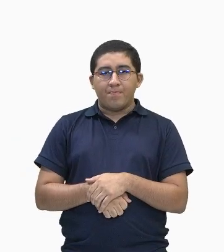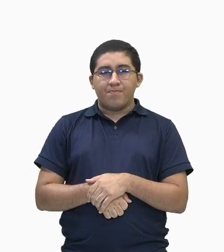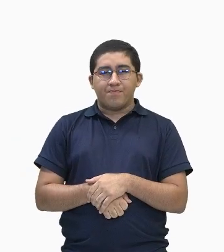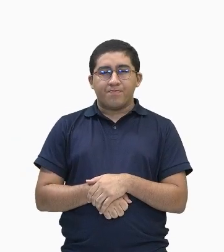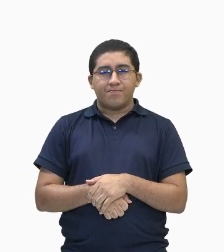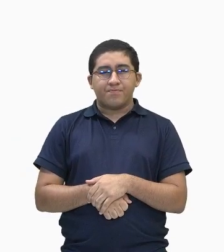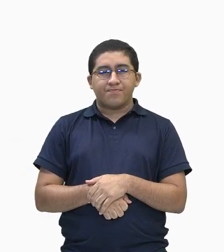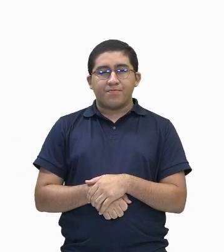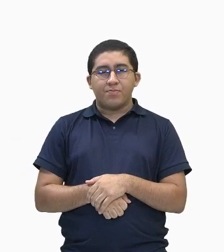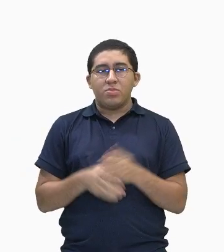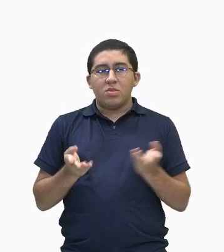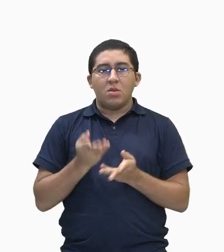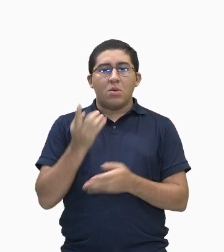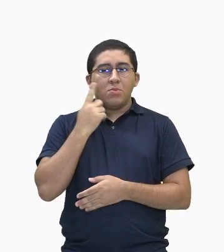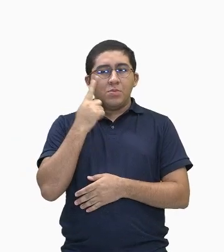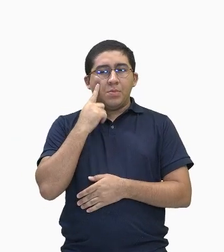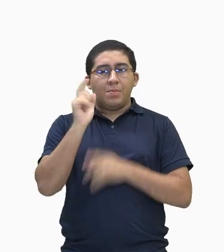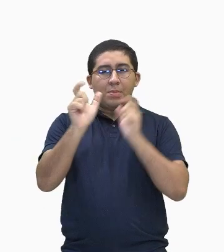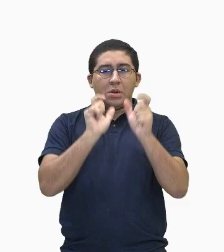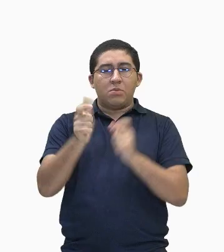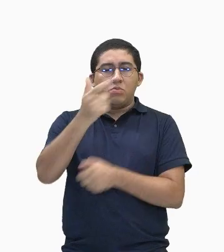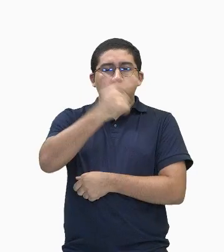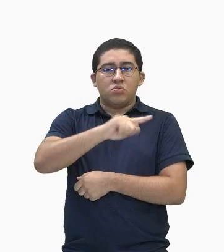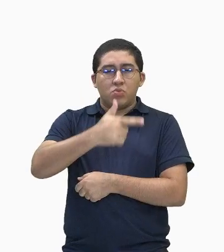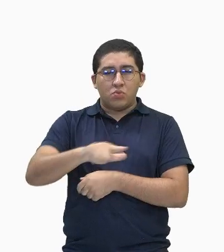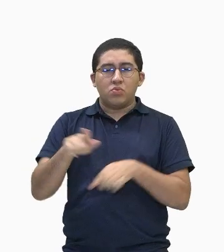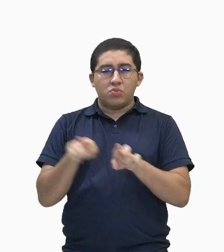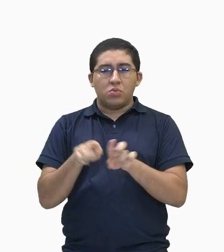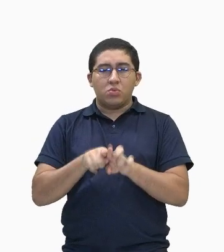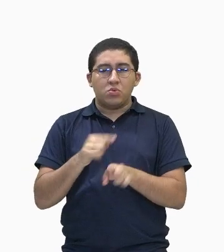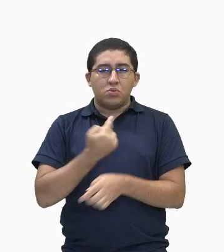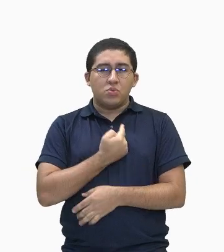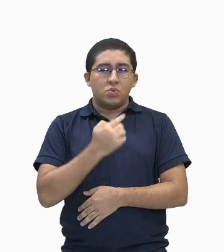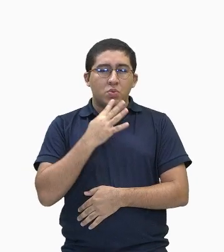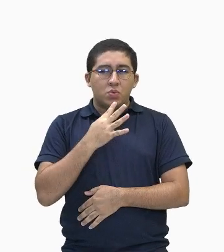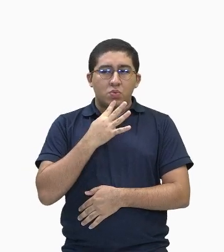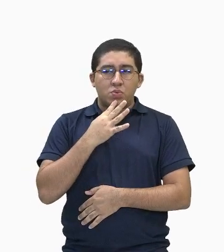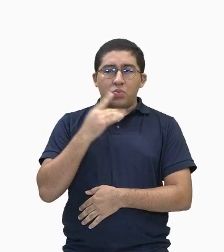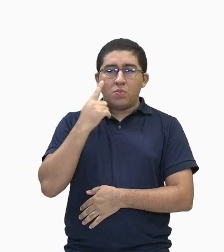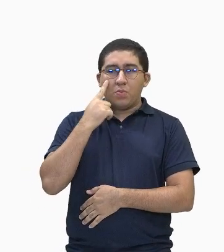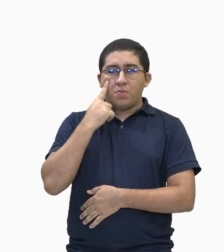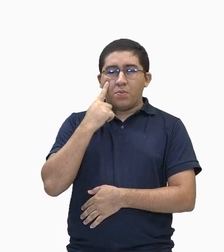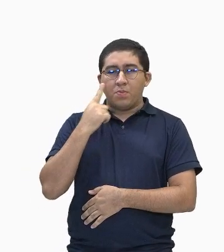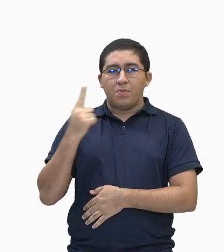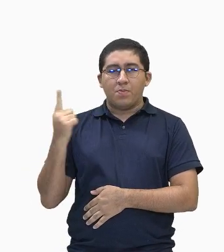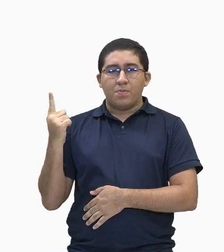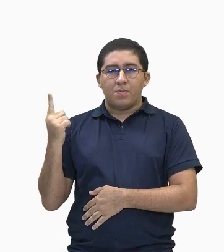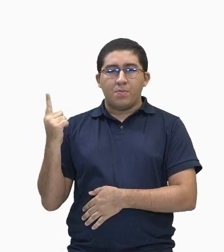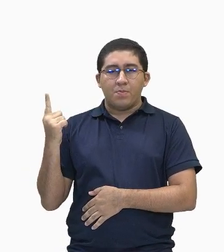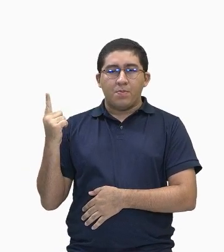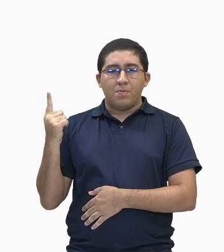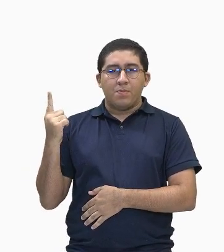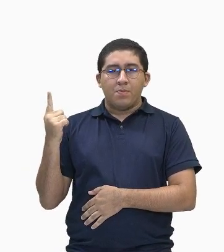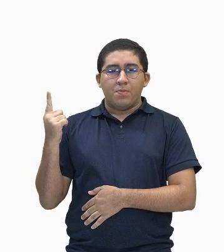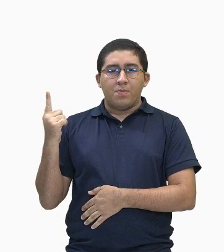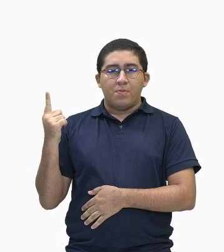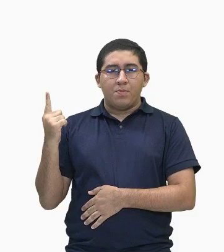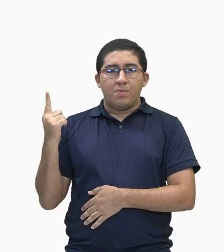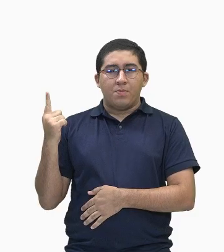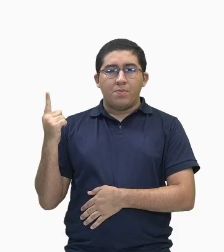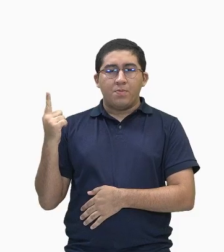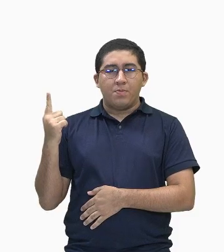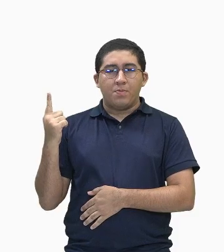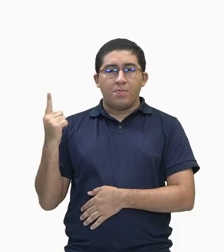palavras repetidas, ou palavras que a gente conhece, né? Vejam que eu tenho aqui can survive, e lá embaixo survive